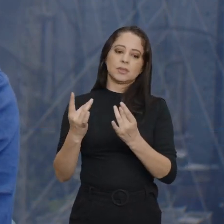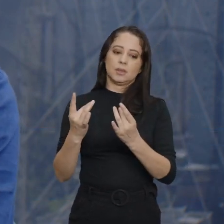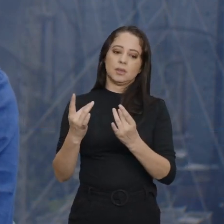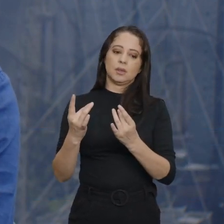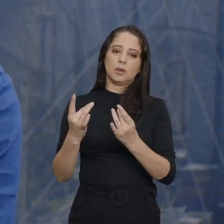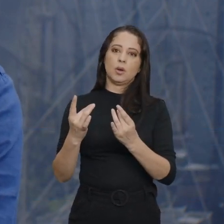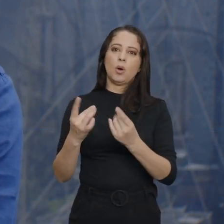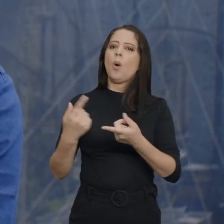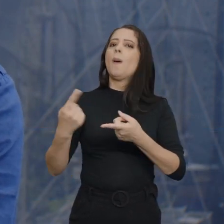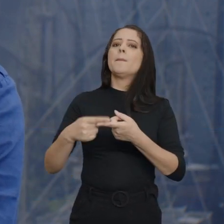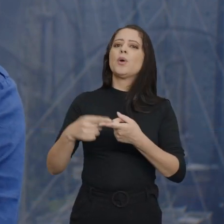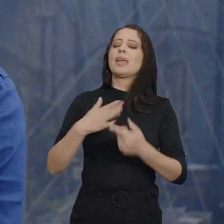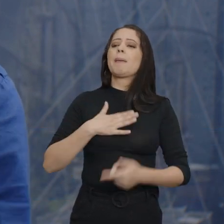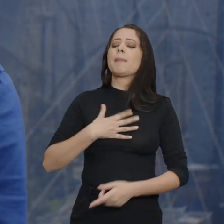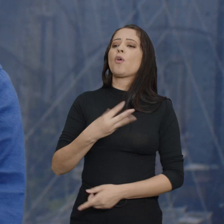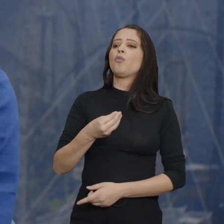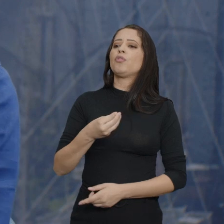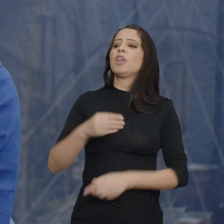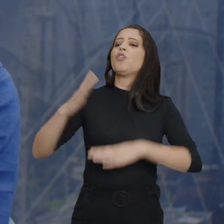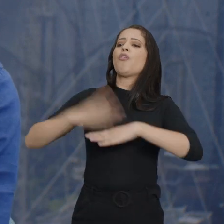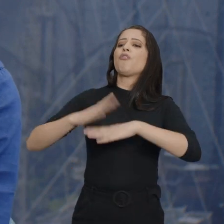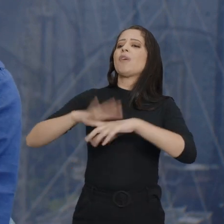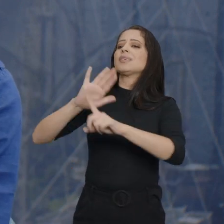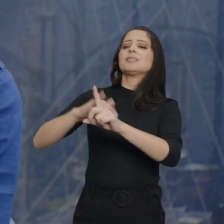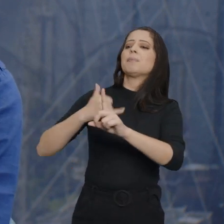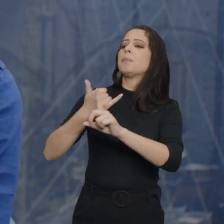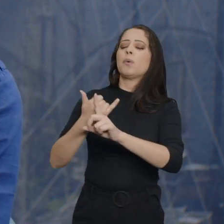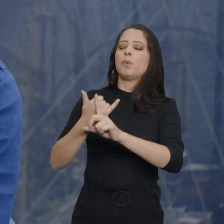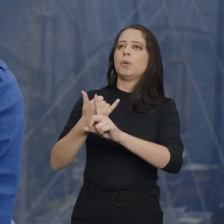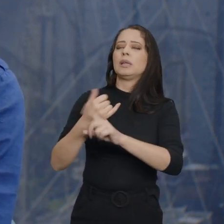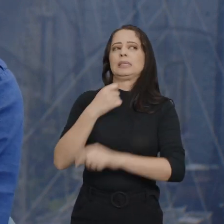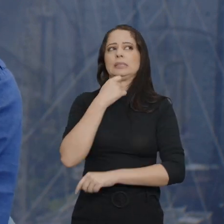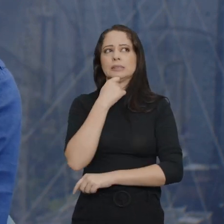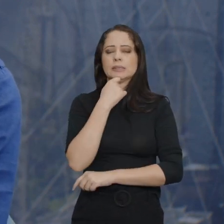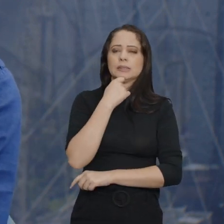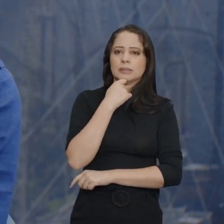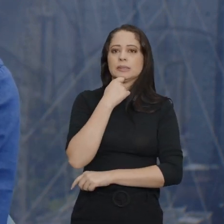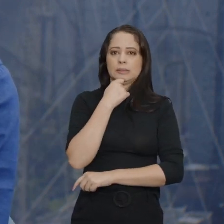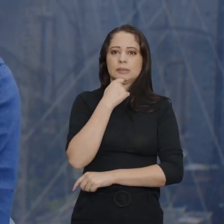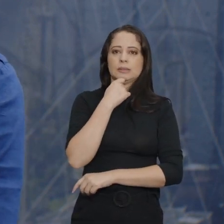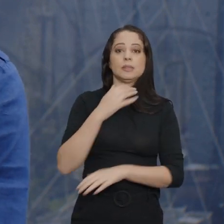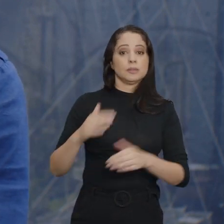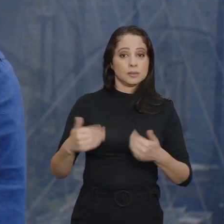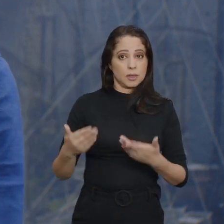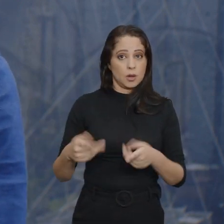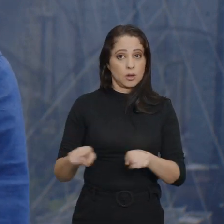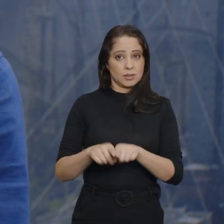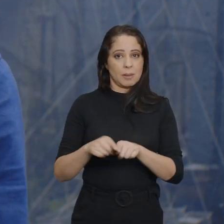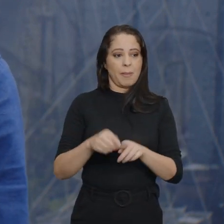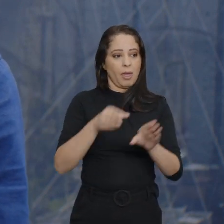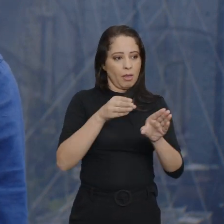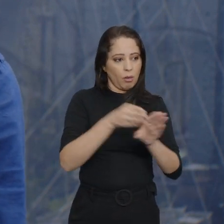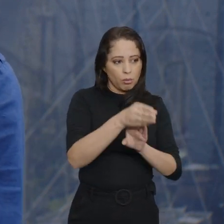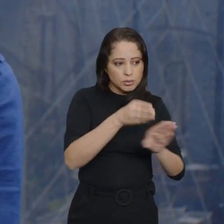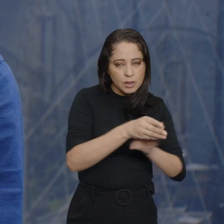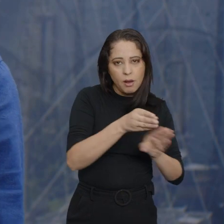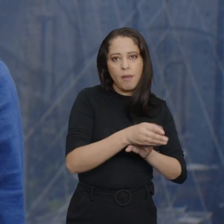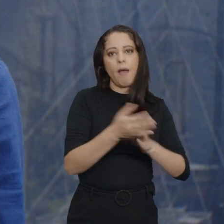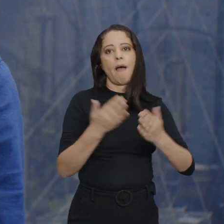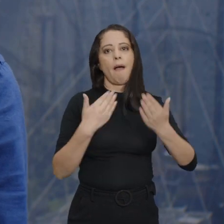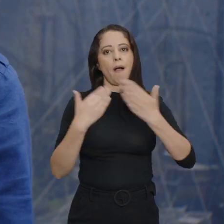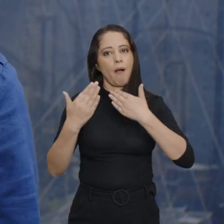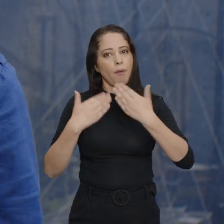ele para entender por que isso está acontecendo e acolher essa criança, esse adolescente, mas também